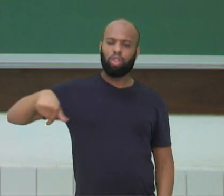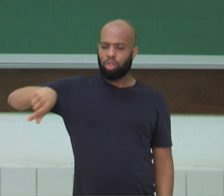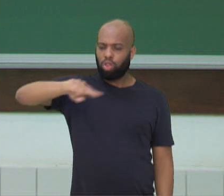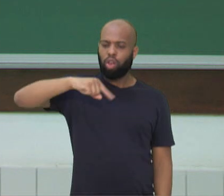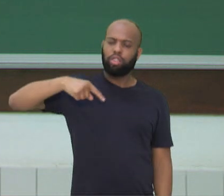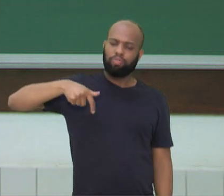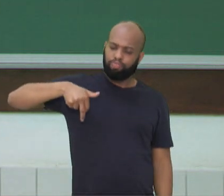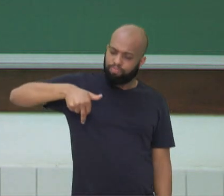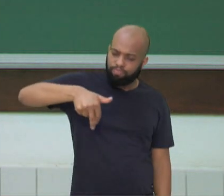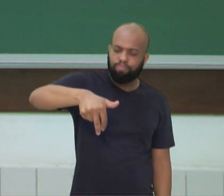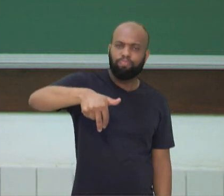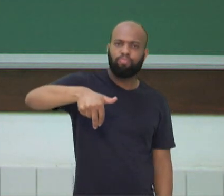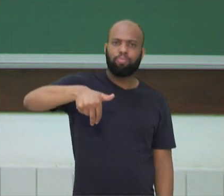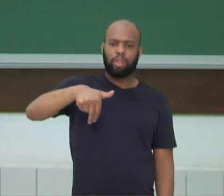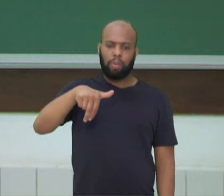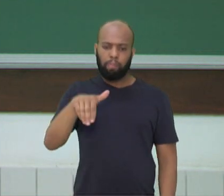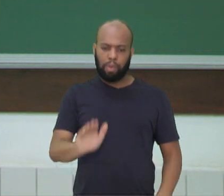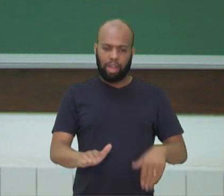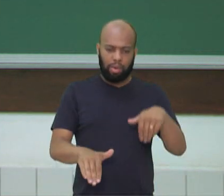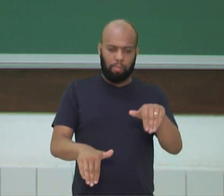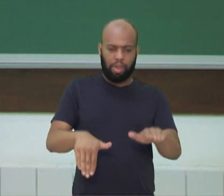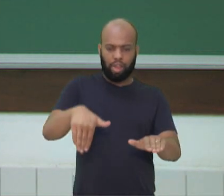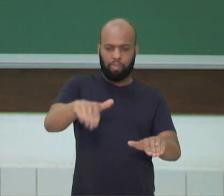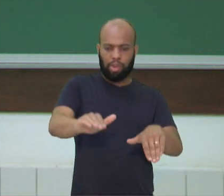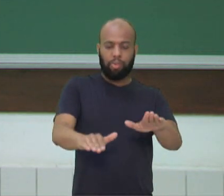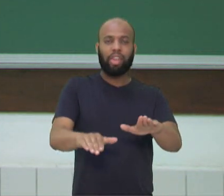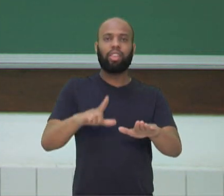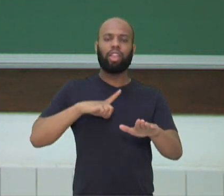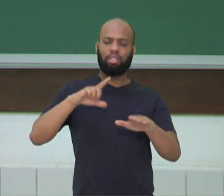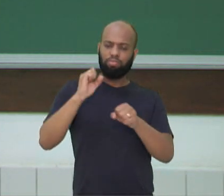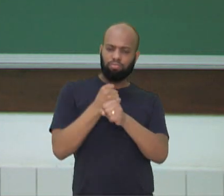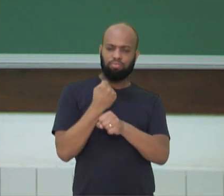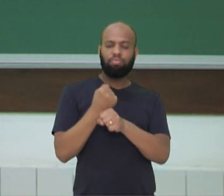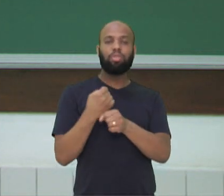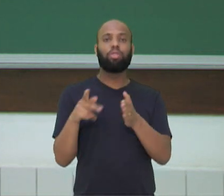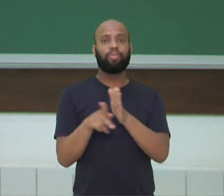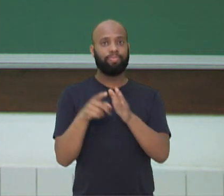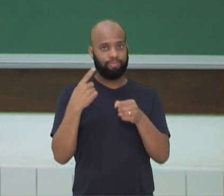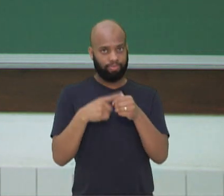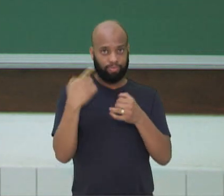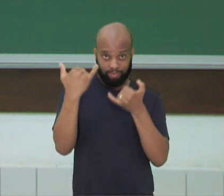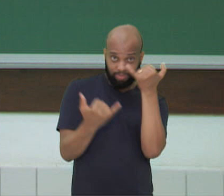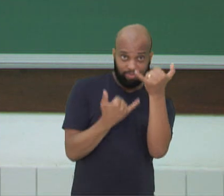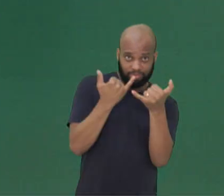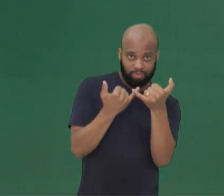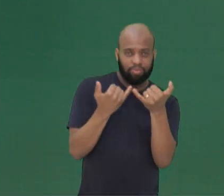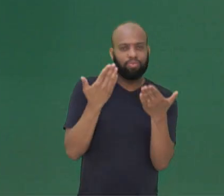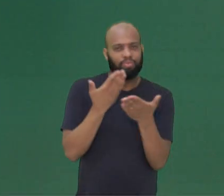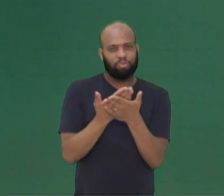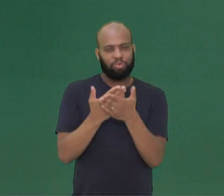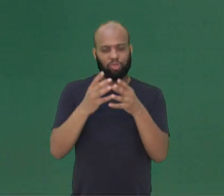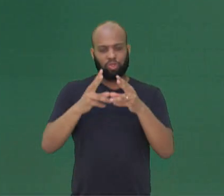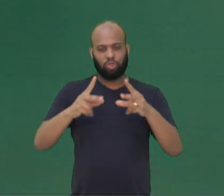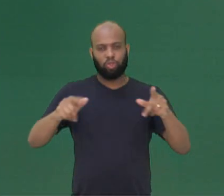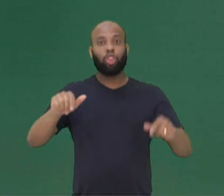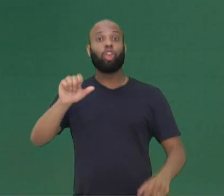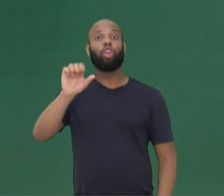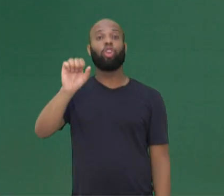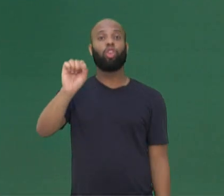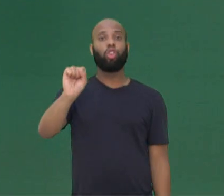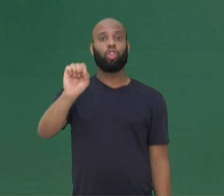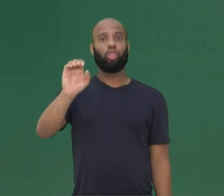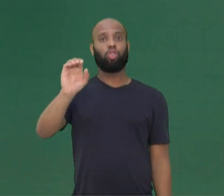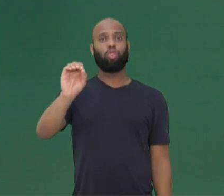gente caminha, são construídas as cidades, a gente brinca. Então vamos falar um pouco do solo? Então o solo é